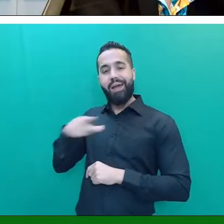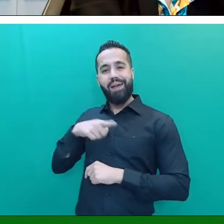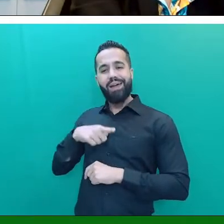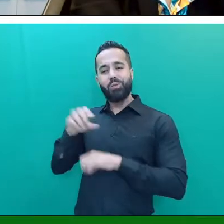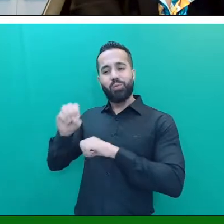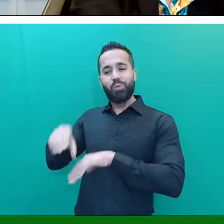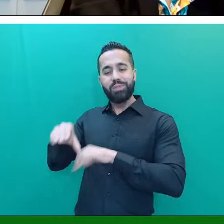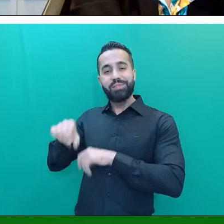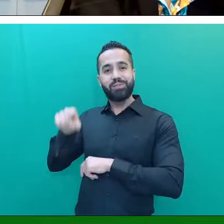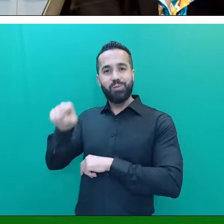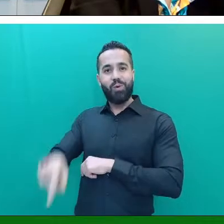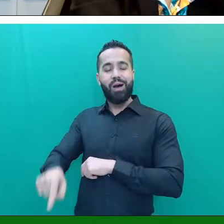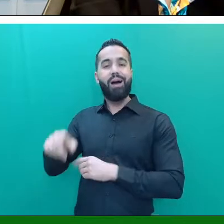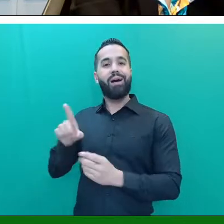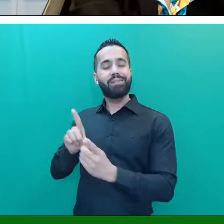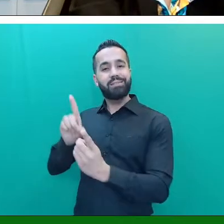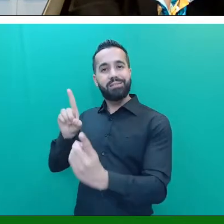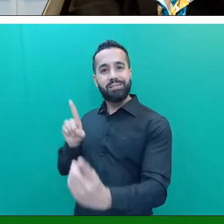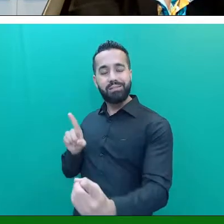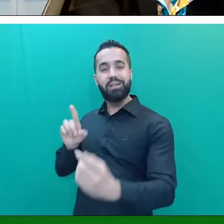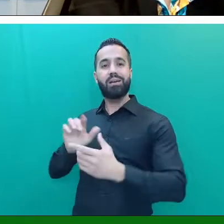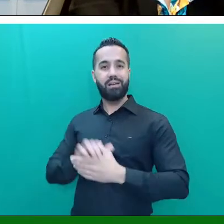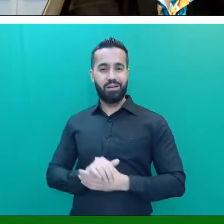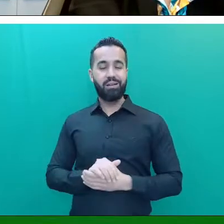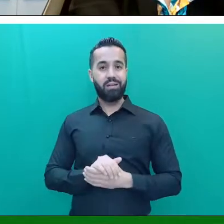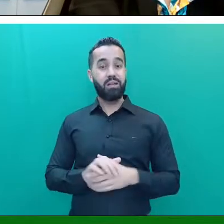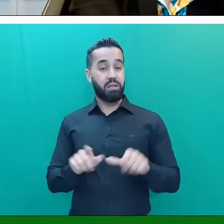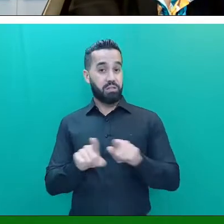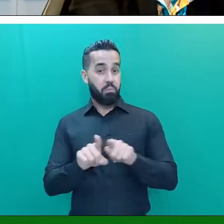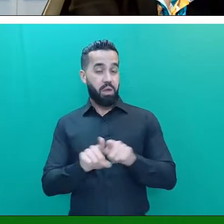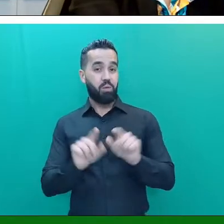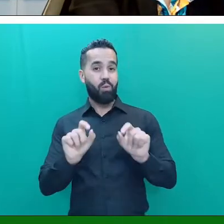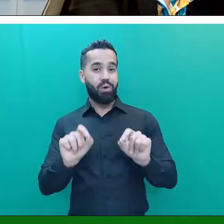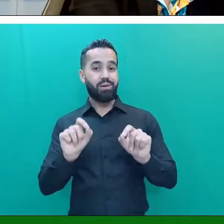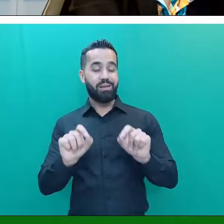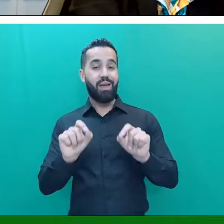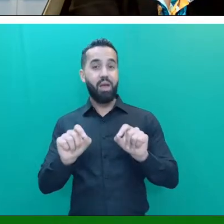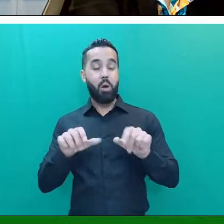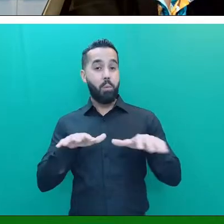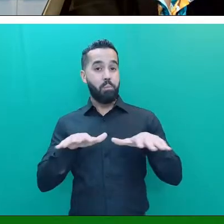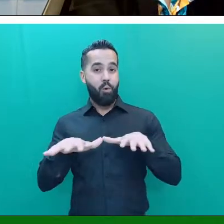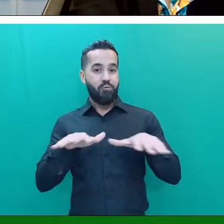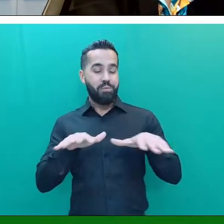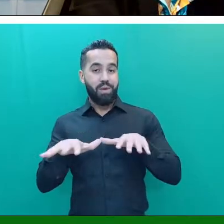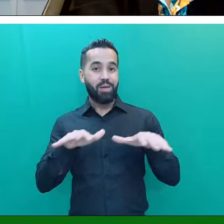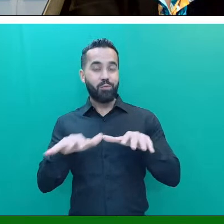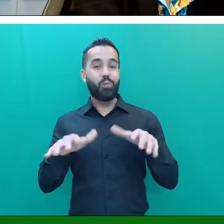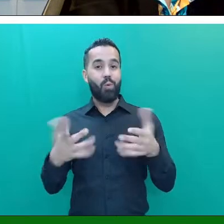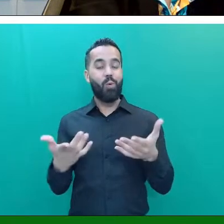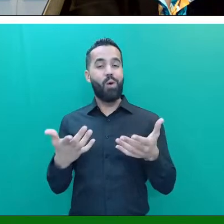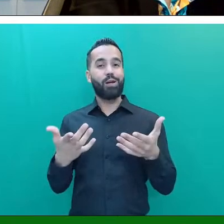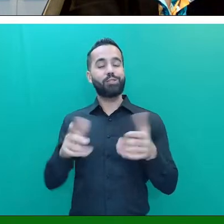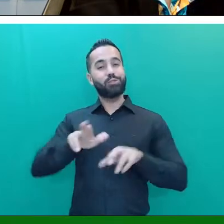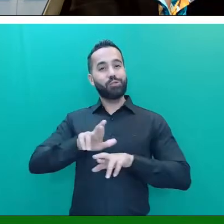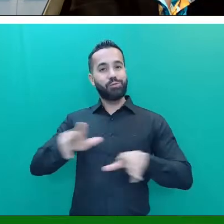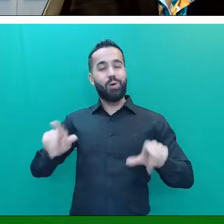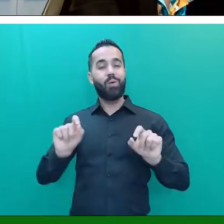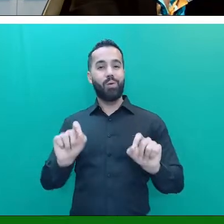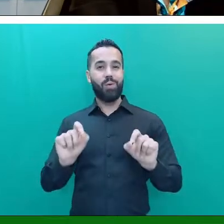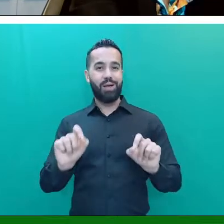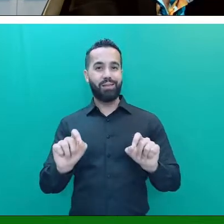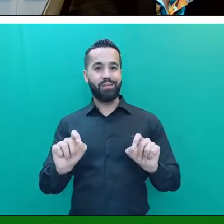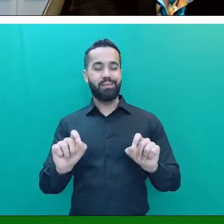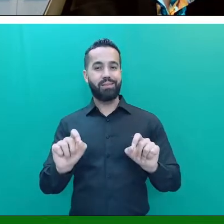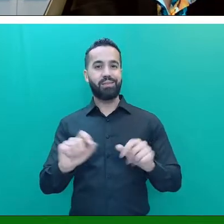e o seu desprendimento, que não deixa de ser também um movimento contracorrente, pelo menos daquilo que eu